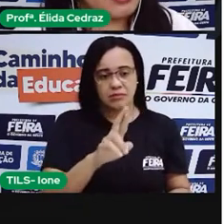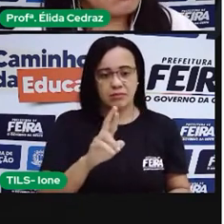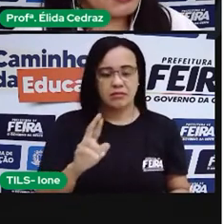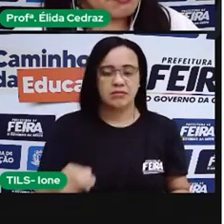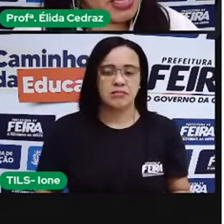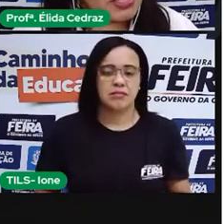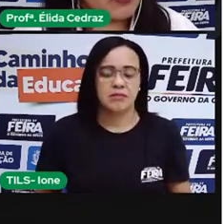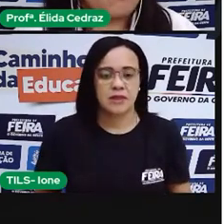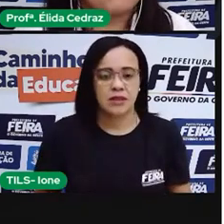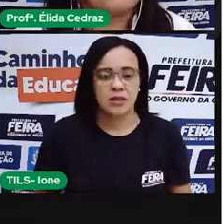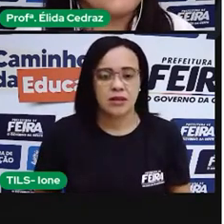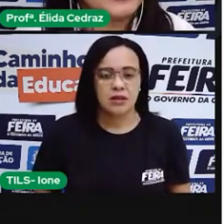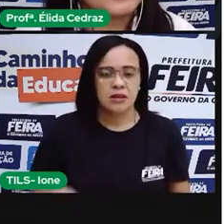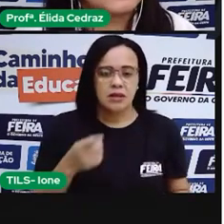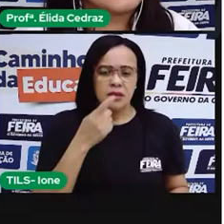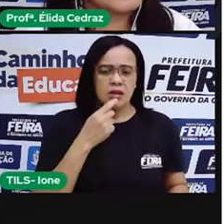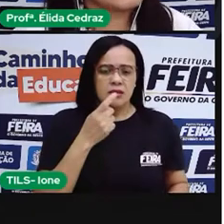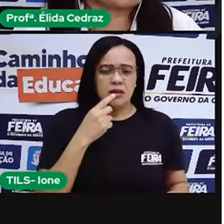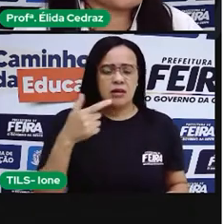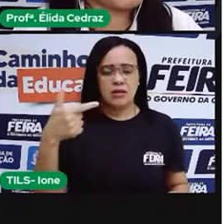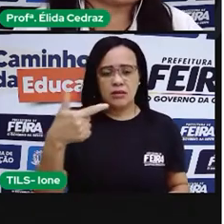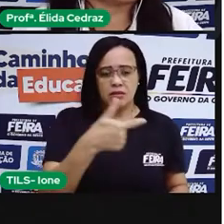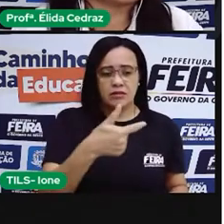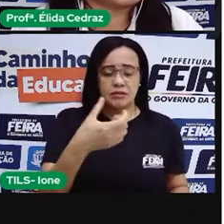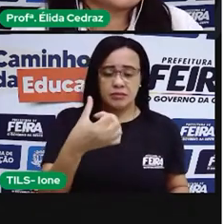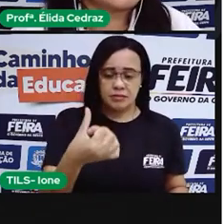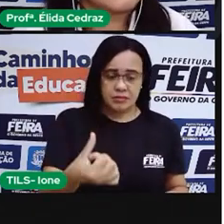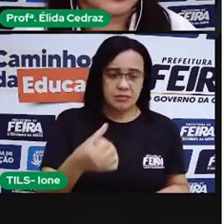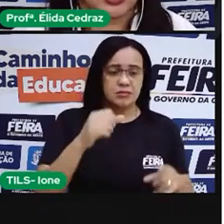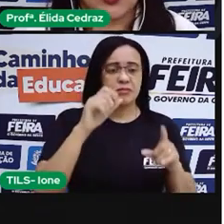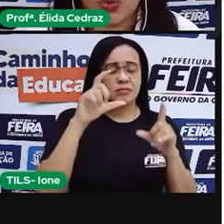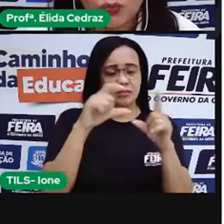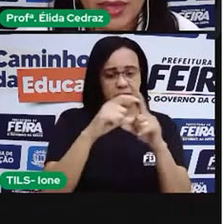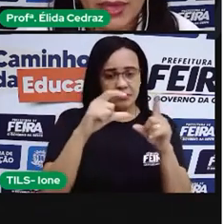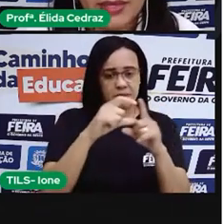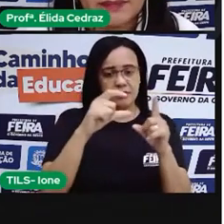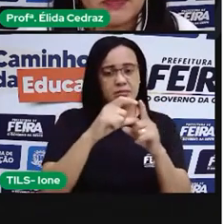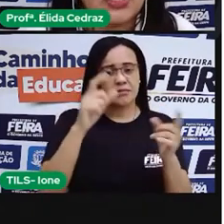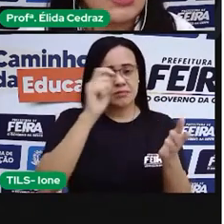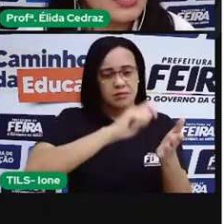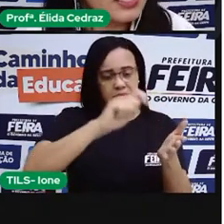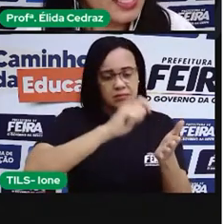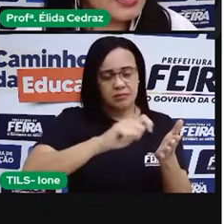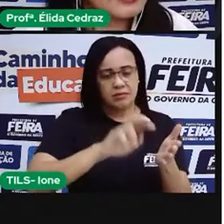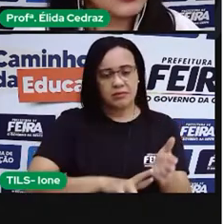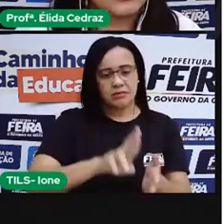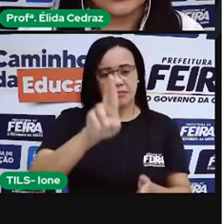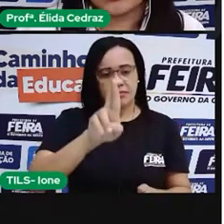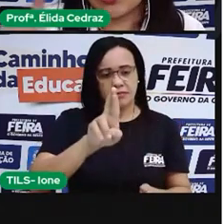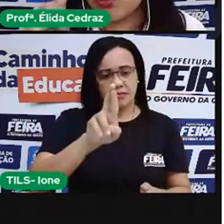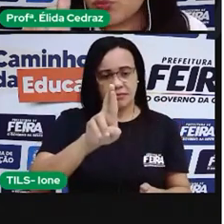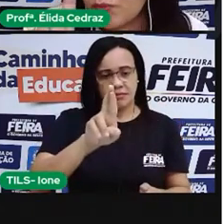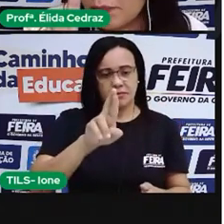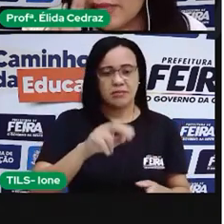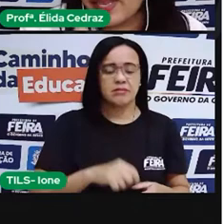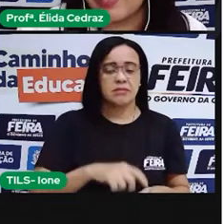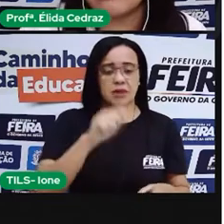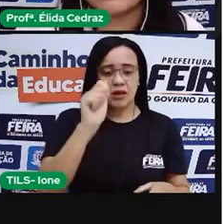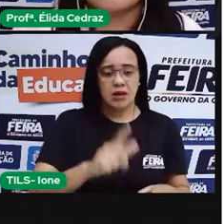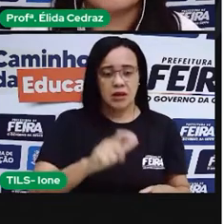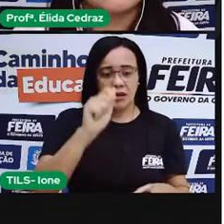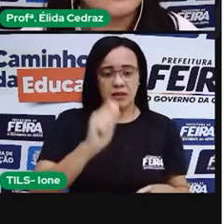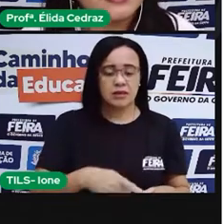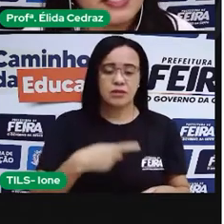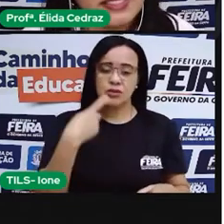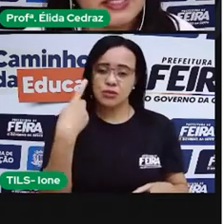Destacamos em vermelho 26 palavras escritas com R e em azul uma